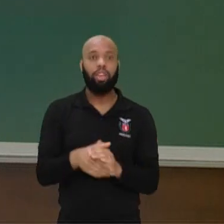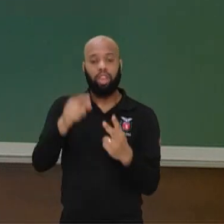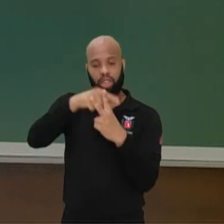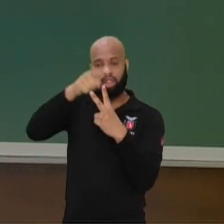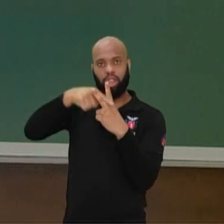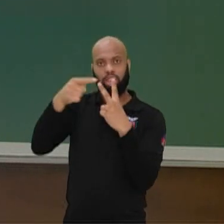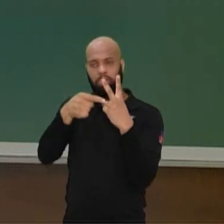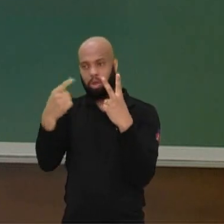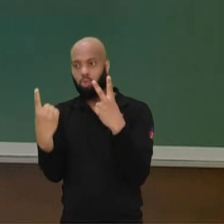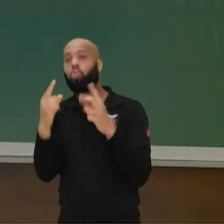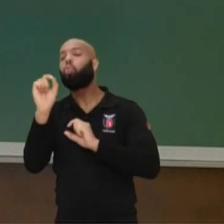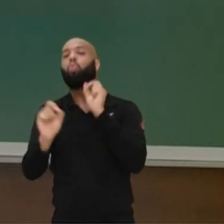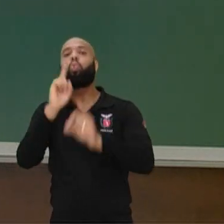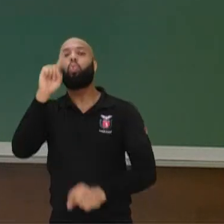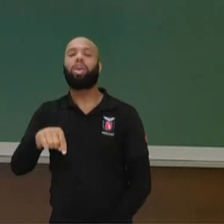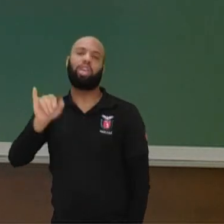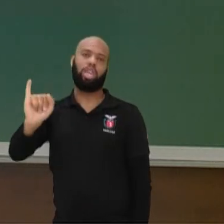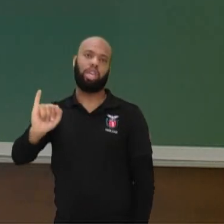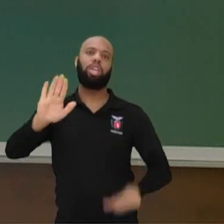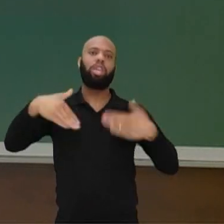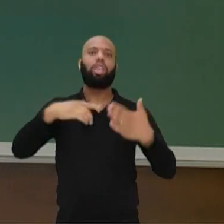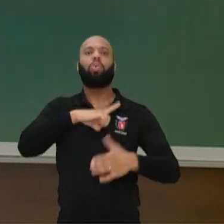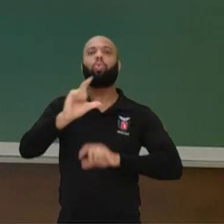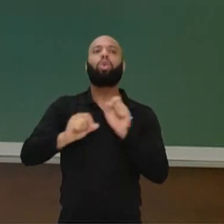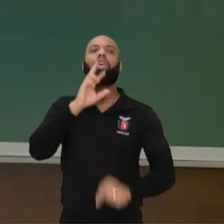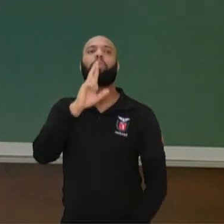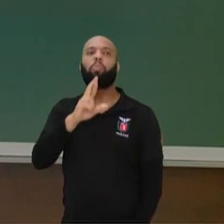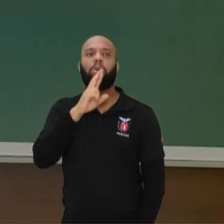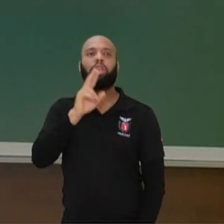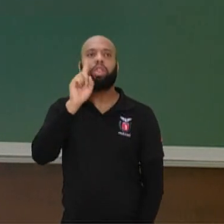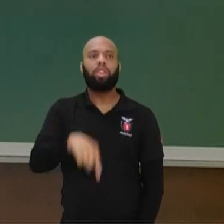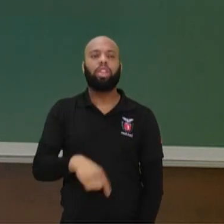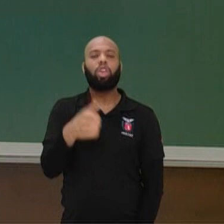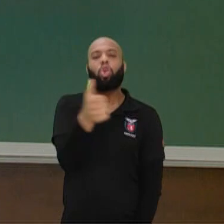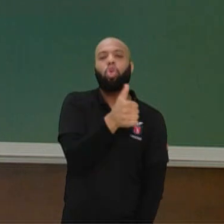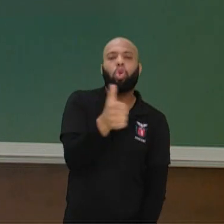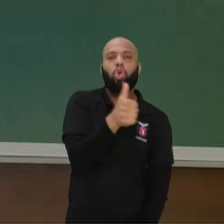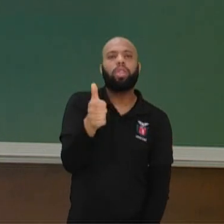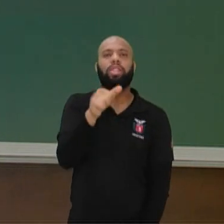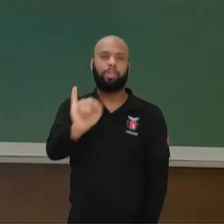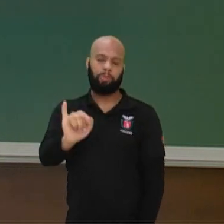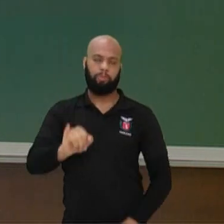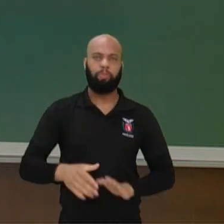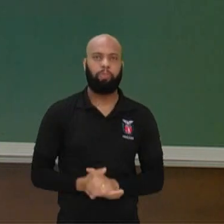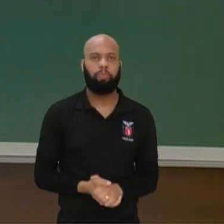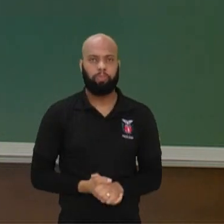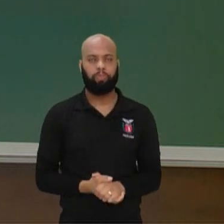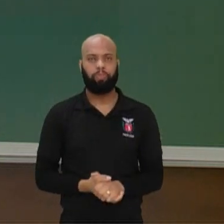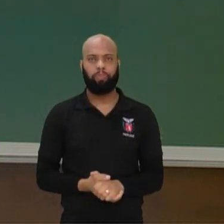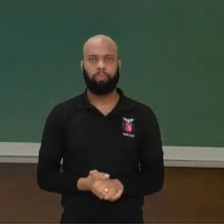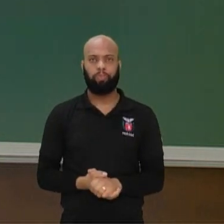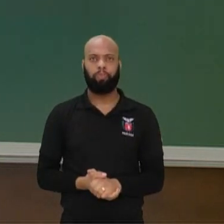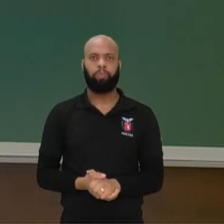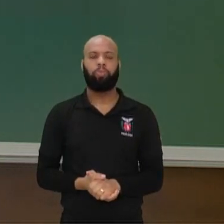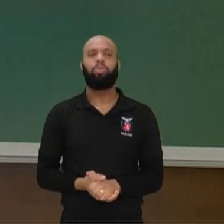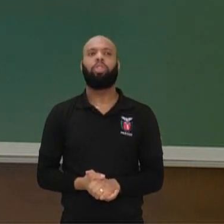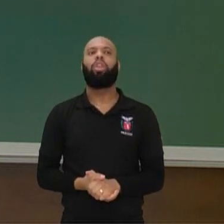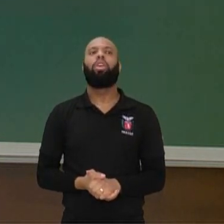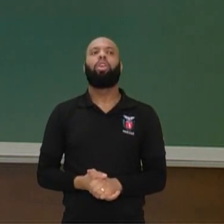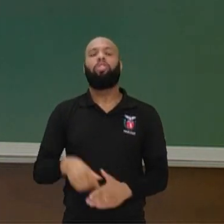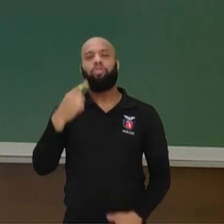raiz quadrada de menos 1, que é i. Então, vai ficar 11i, ok? Então,